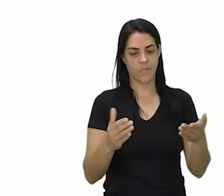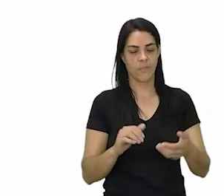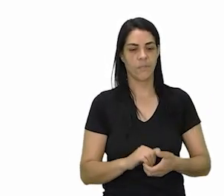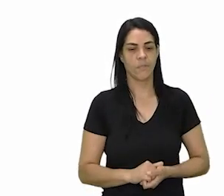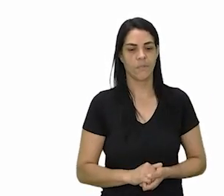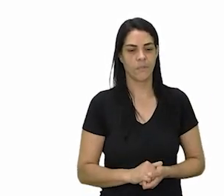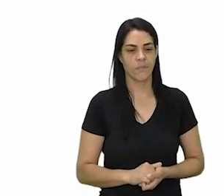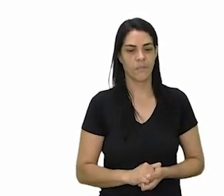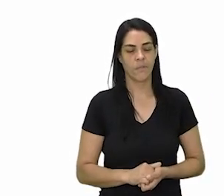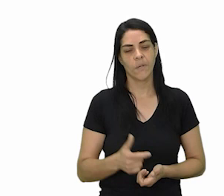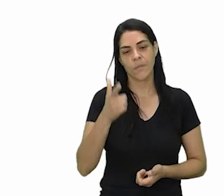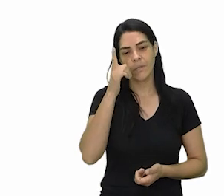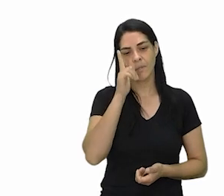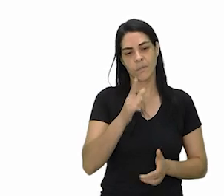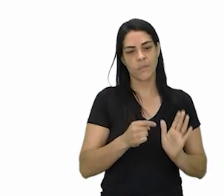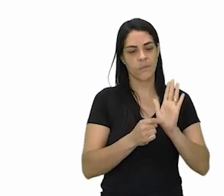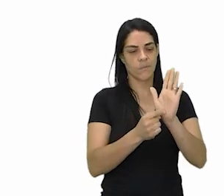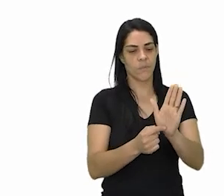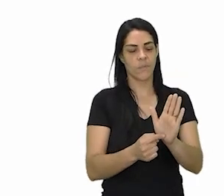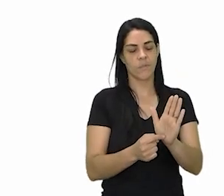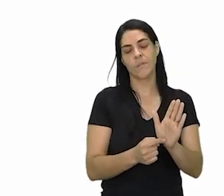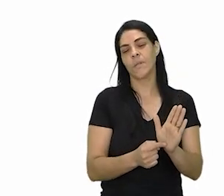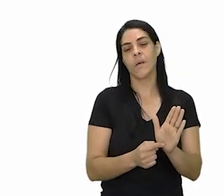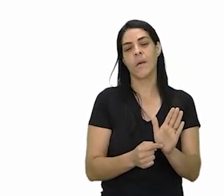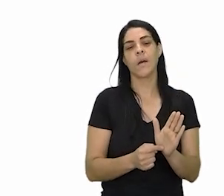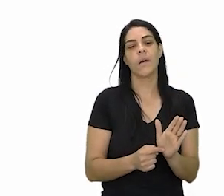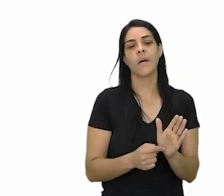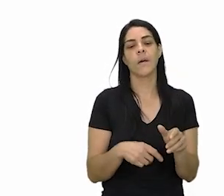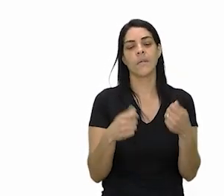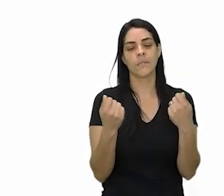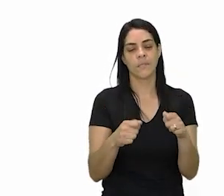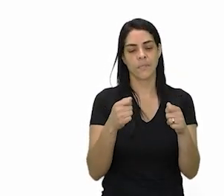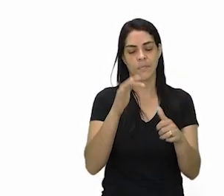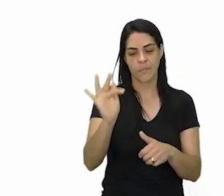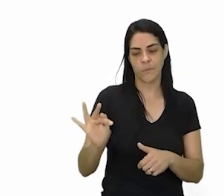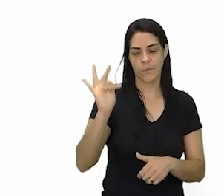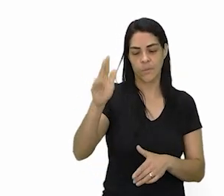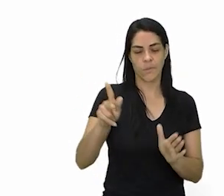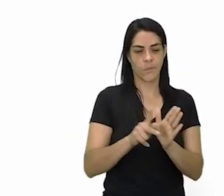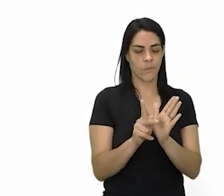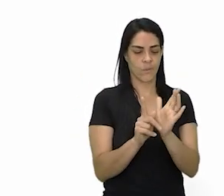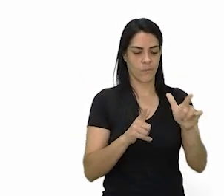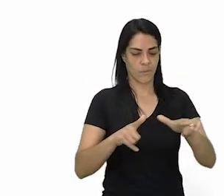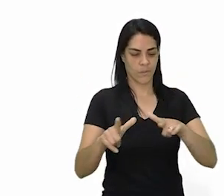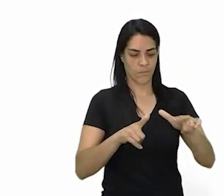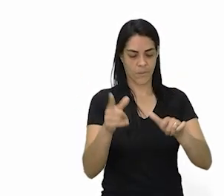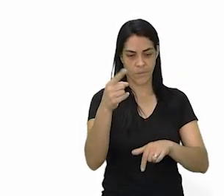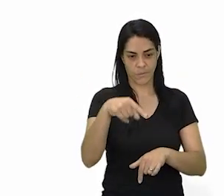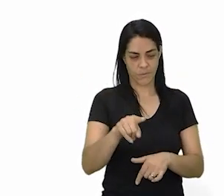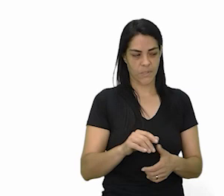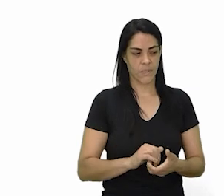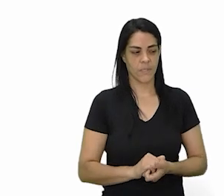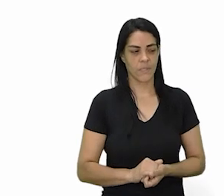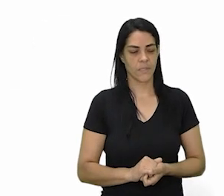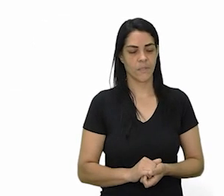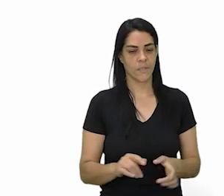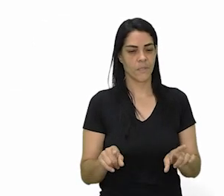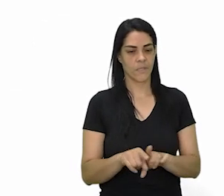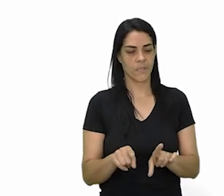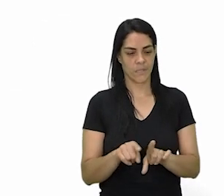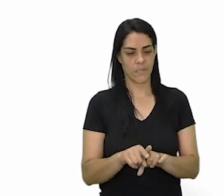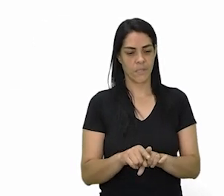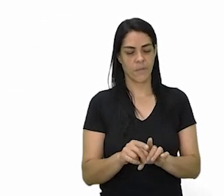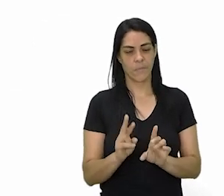possam indicar quais são as necessidades futuras para o trabalho de vocês. E aqui algumas